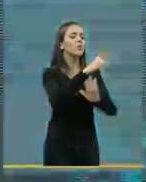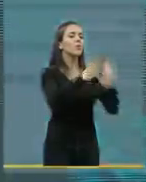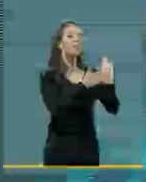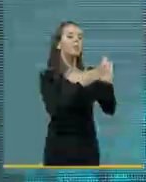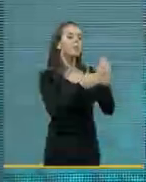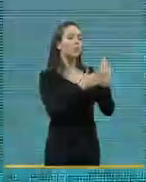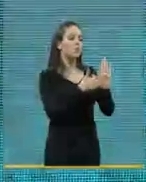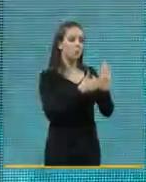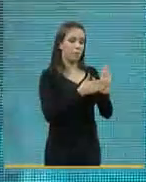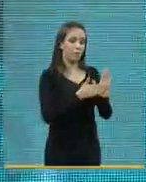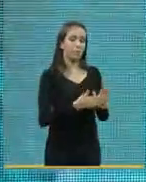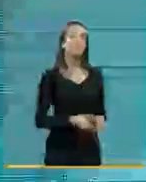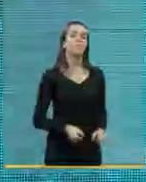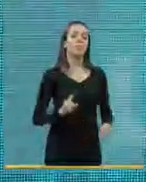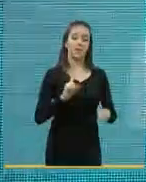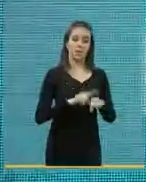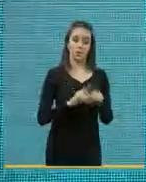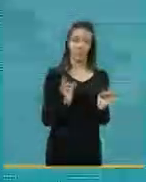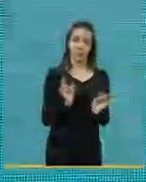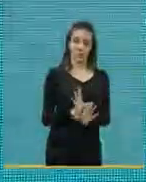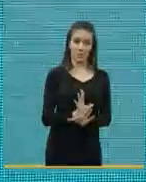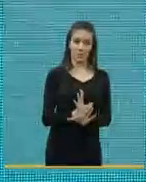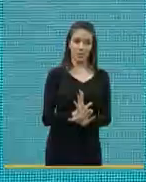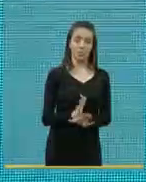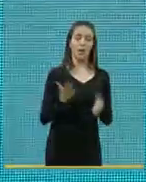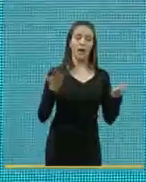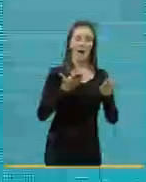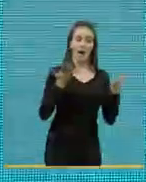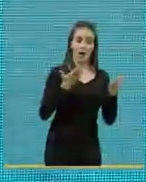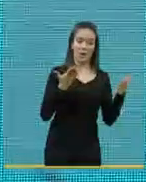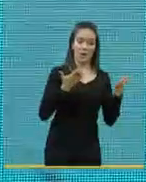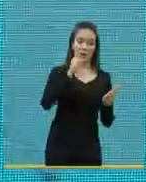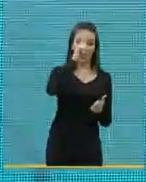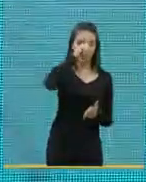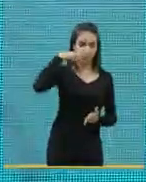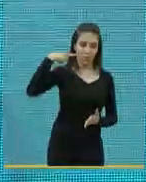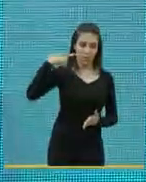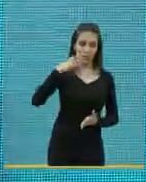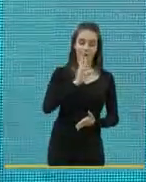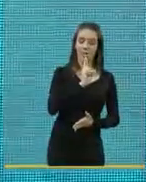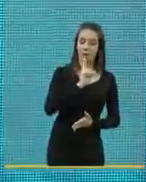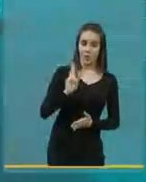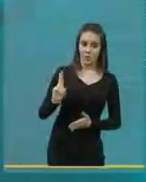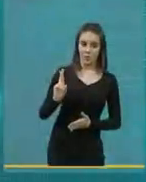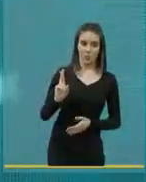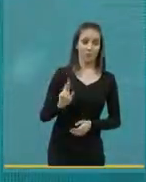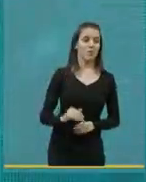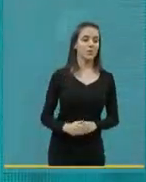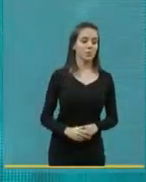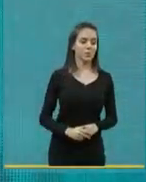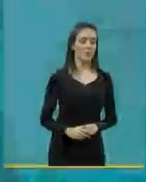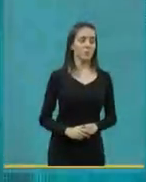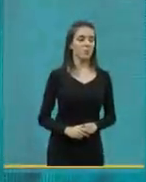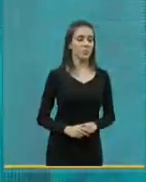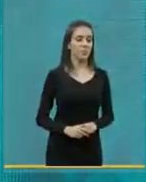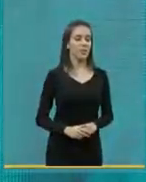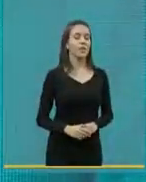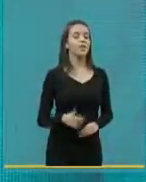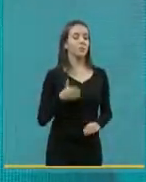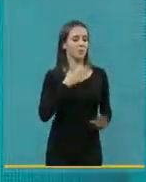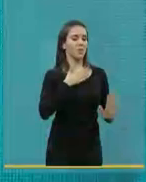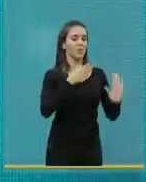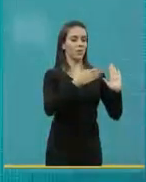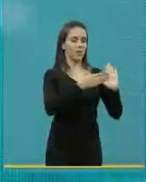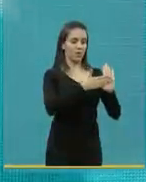tempo finalizado o candidato henrique meirelles dois minutos para a resposta com a proposta